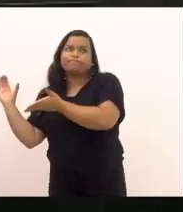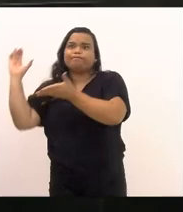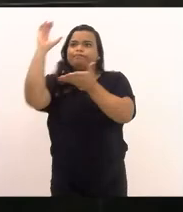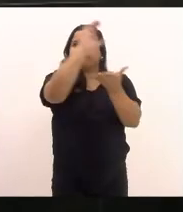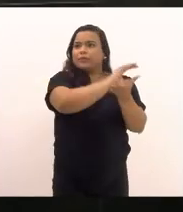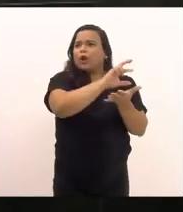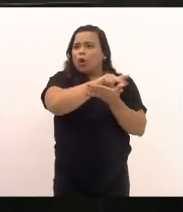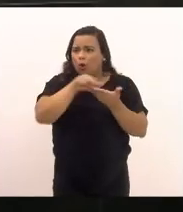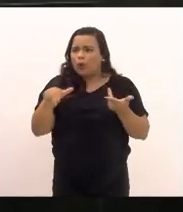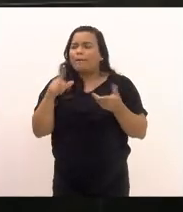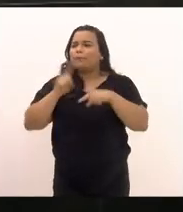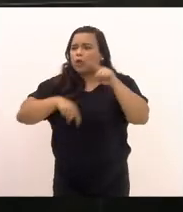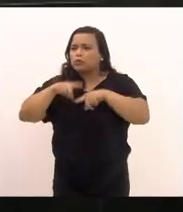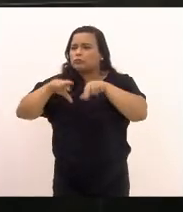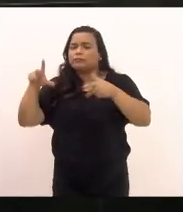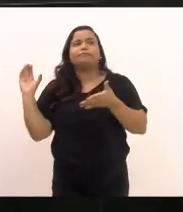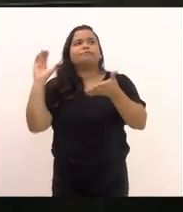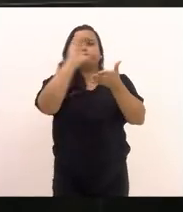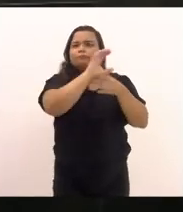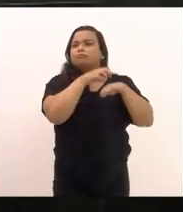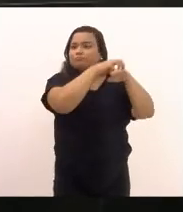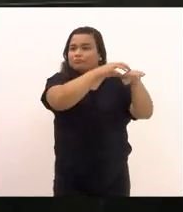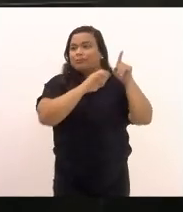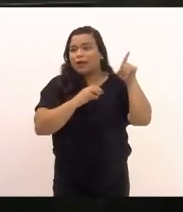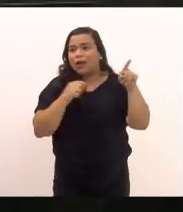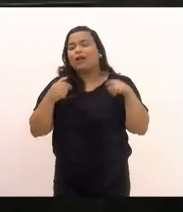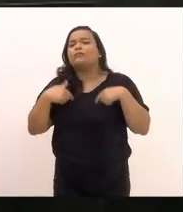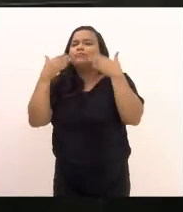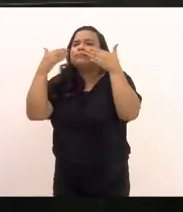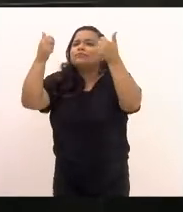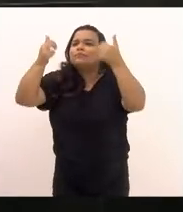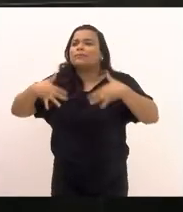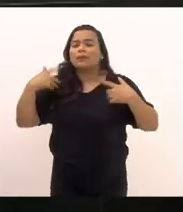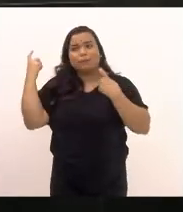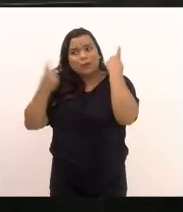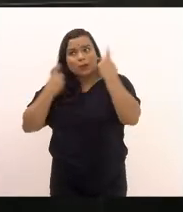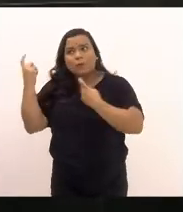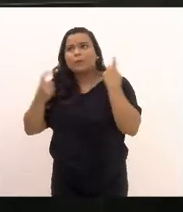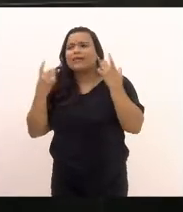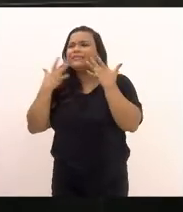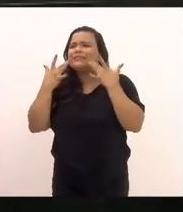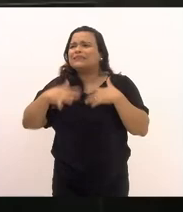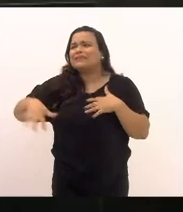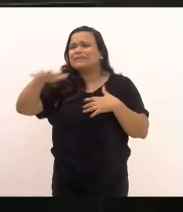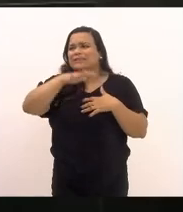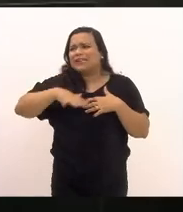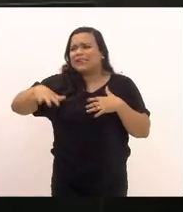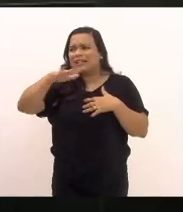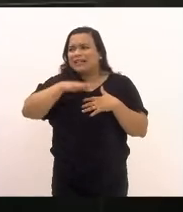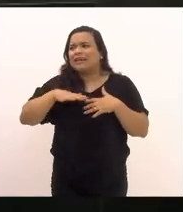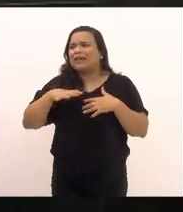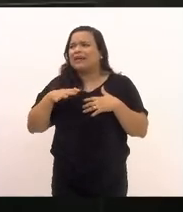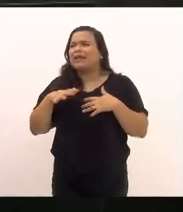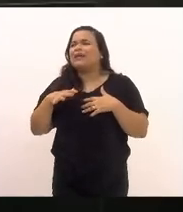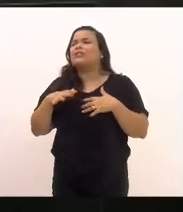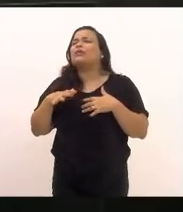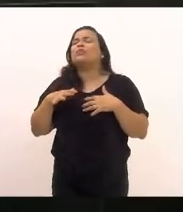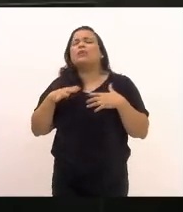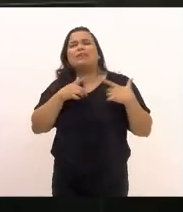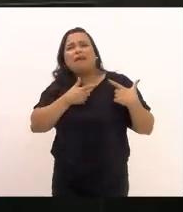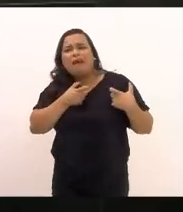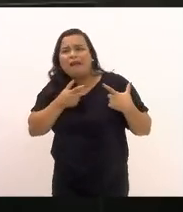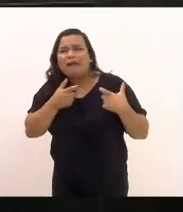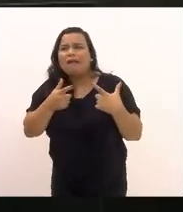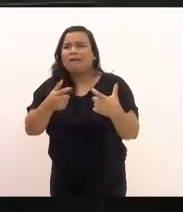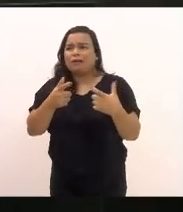manifestar aqui a minha preocupação com esse cenário de guerra, né, que eu espero que não se consolide, E quero